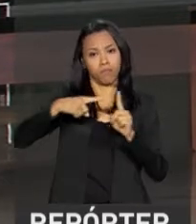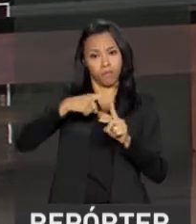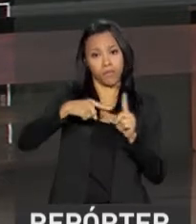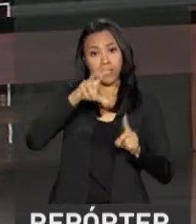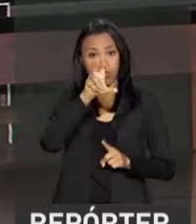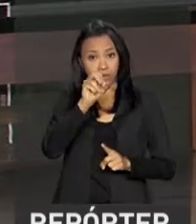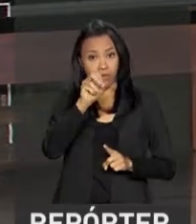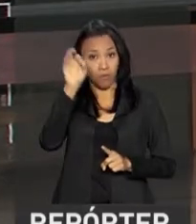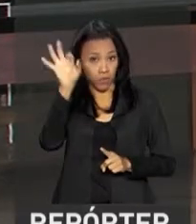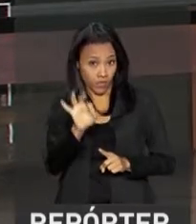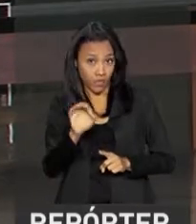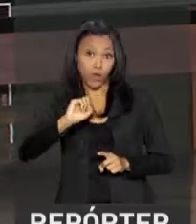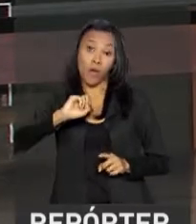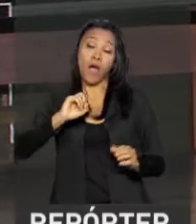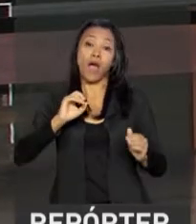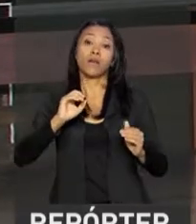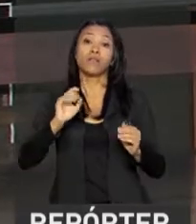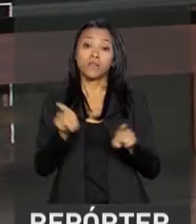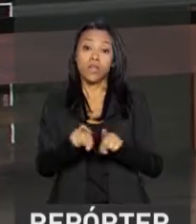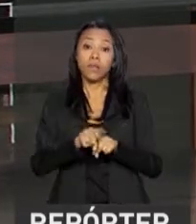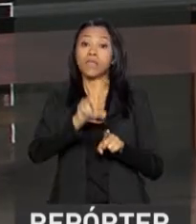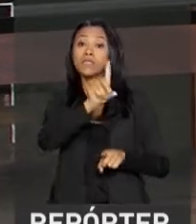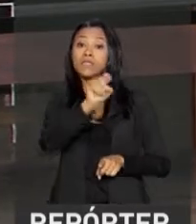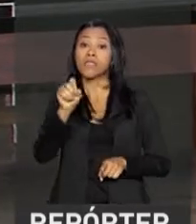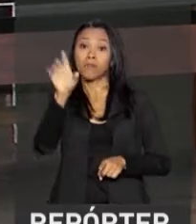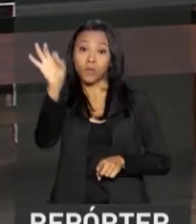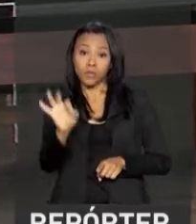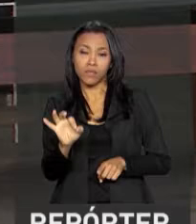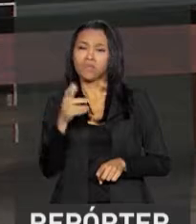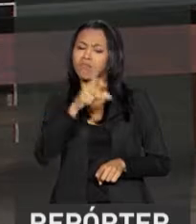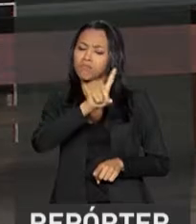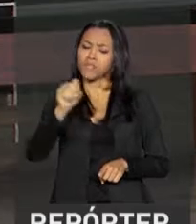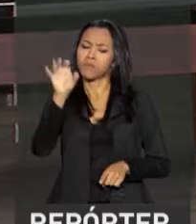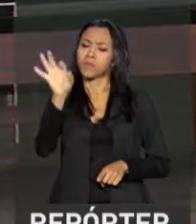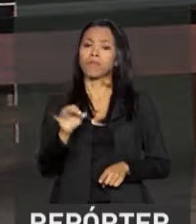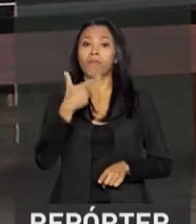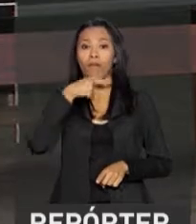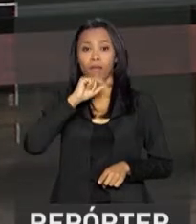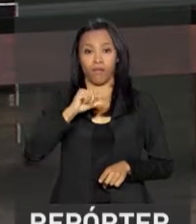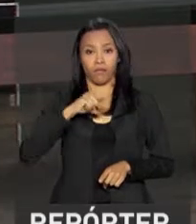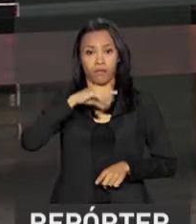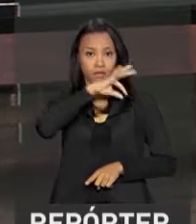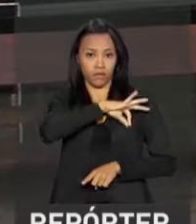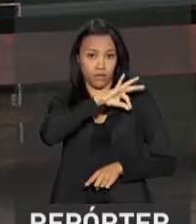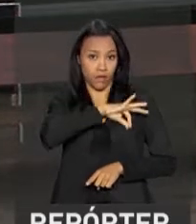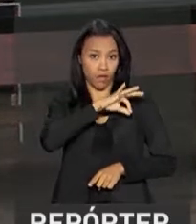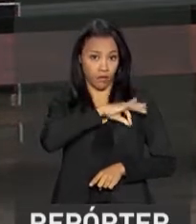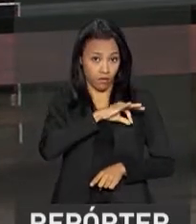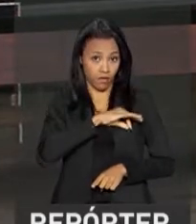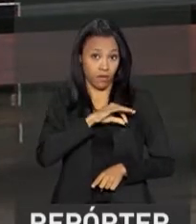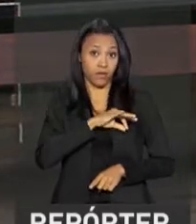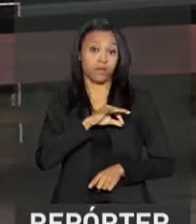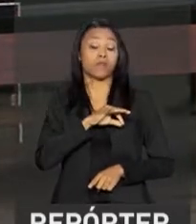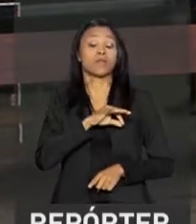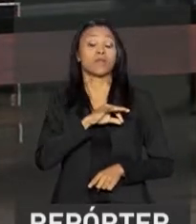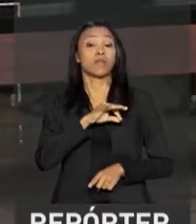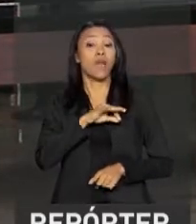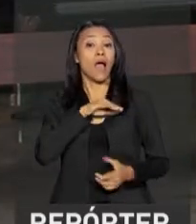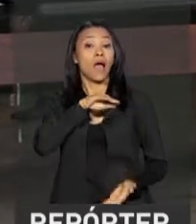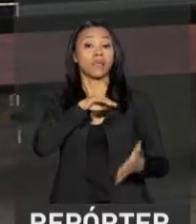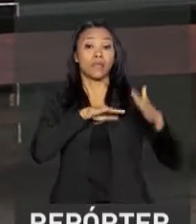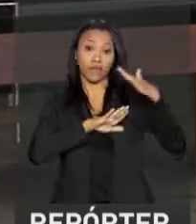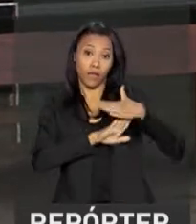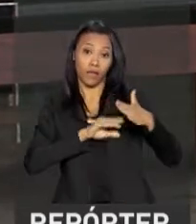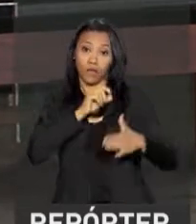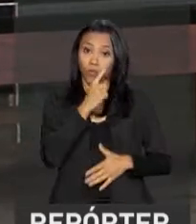particulares as bolsas integrais são destinadas aos candidatos com renda familiar bruta mensal per capita de até